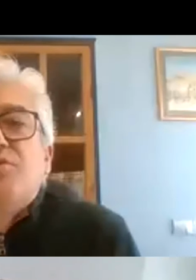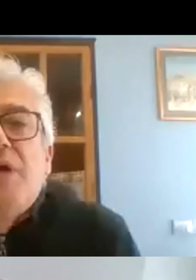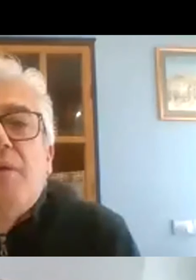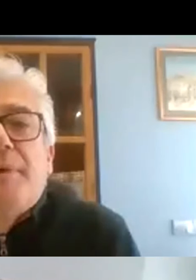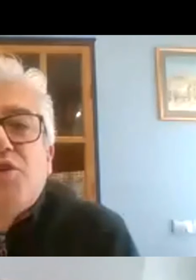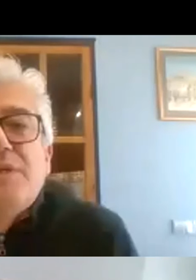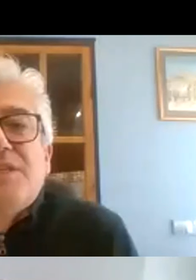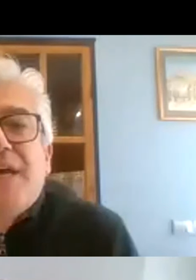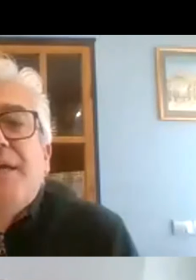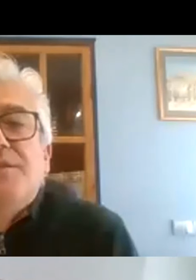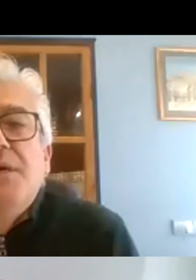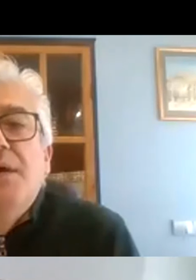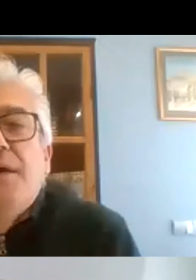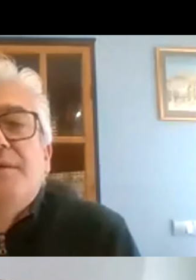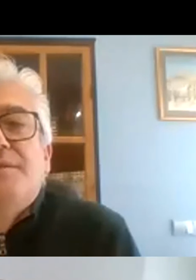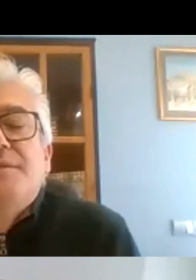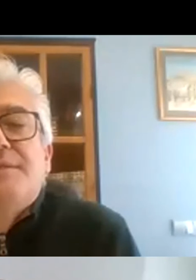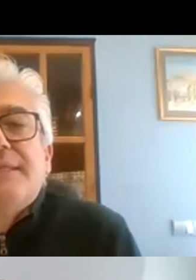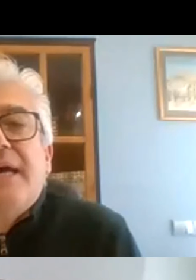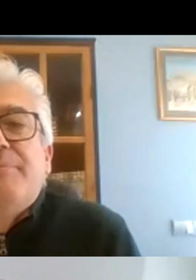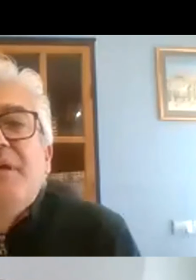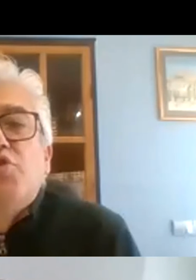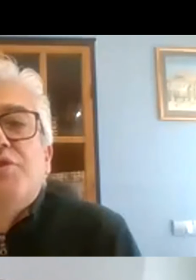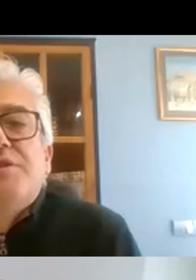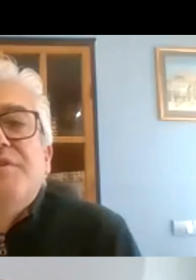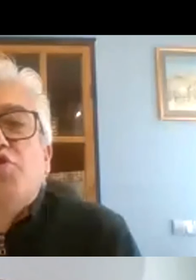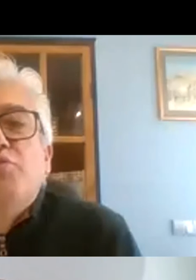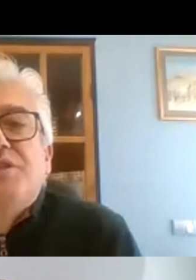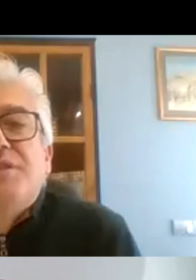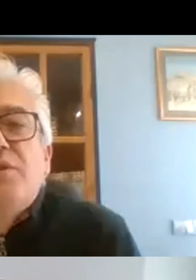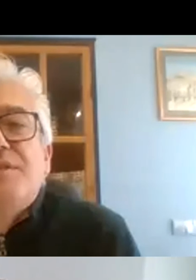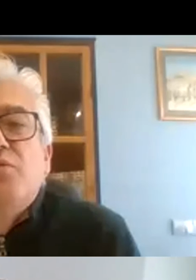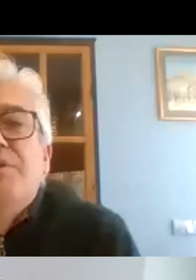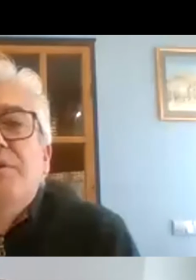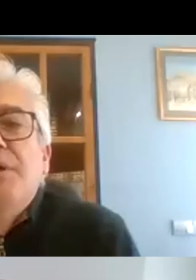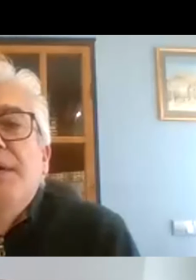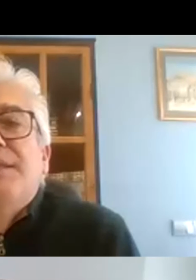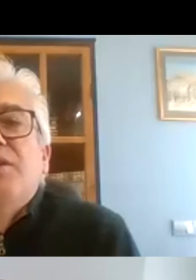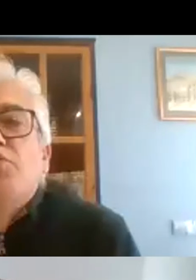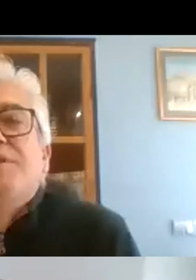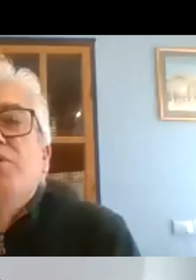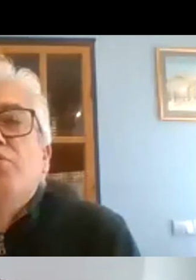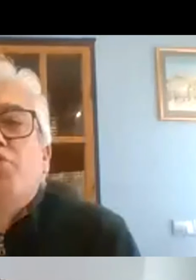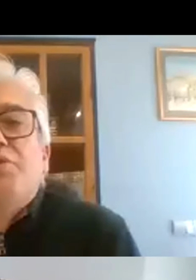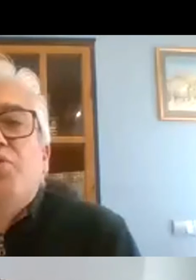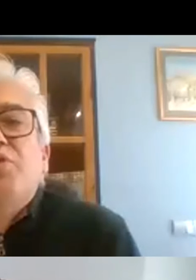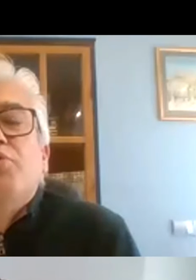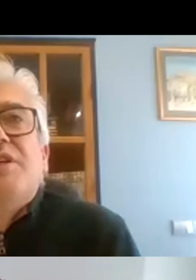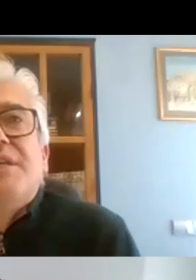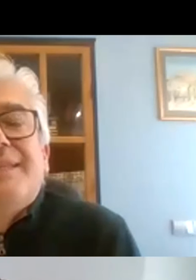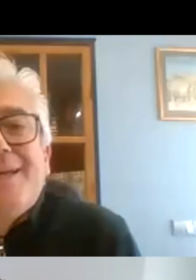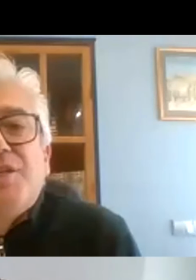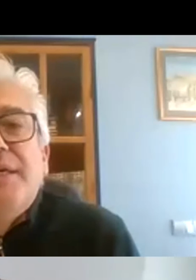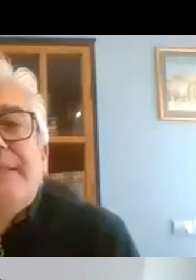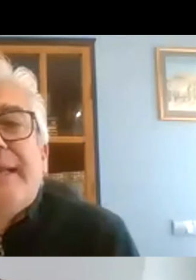Programa Nacional para as Doenças Raras que se centrava apenas nos serviços do Ministério da Saúde, tendo sido substituído por